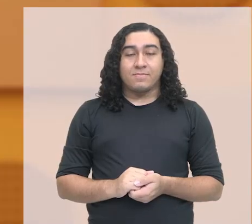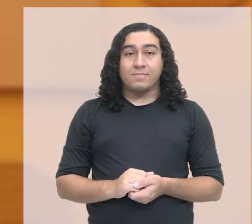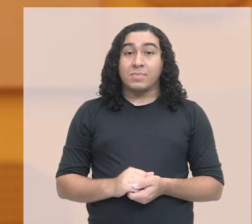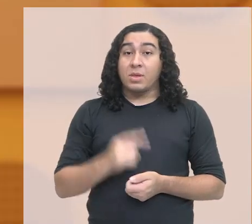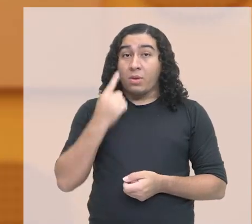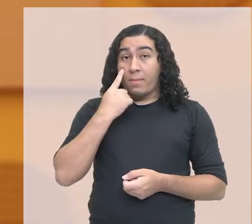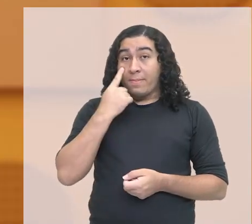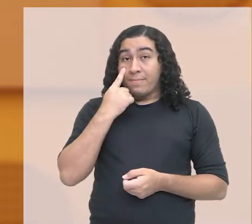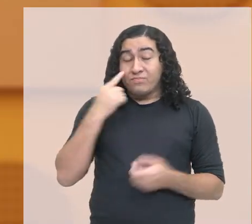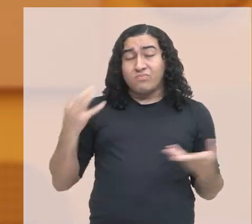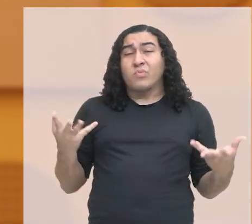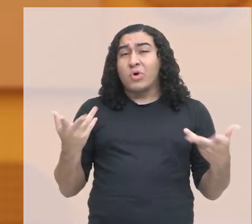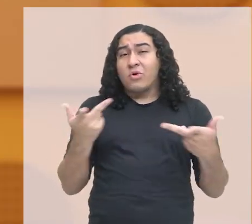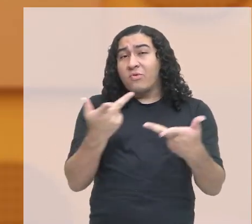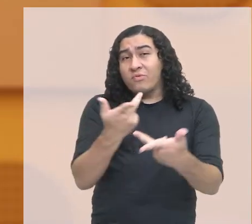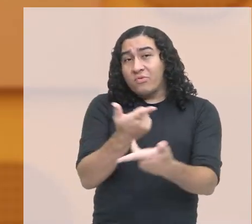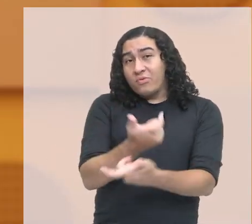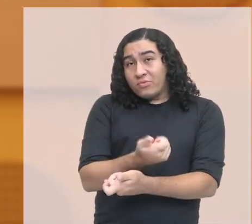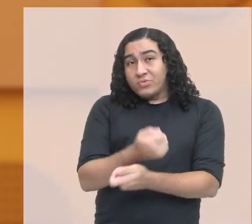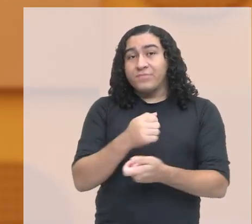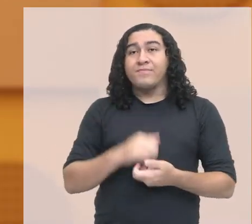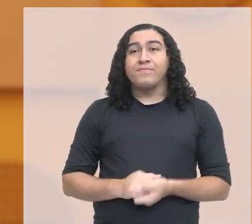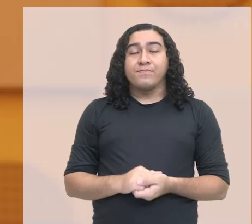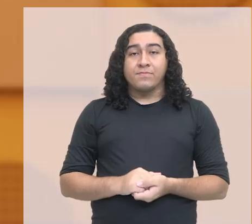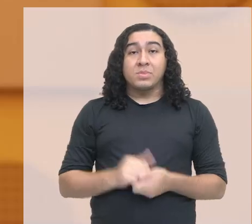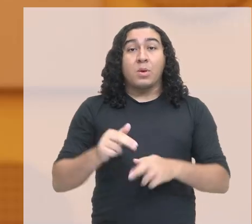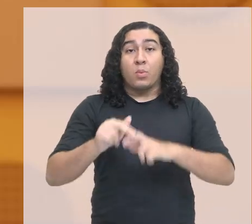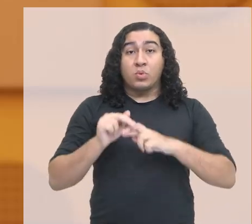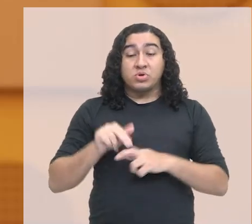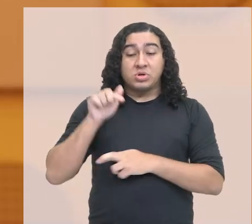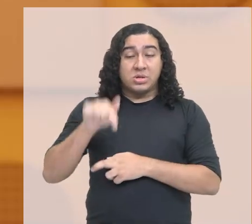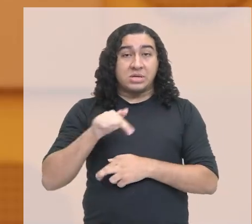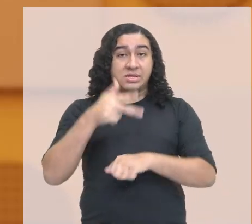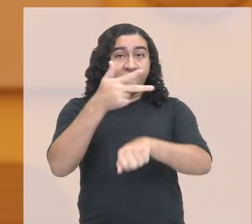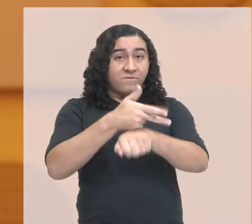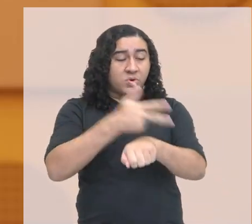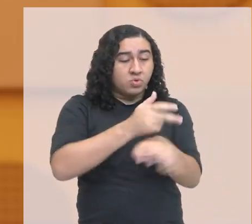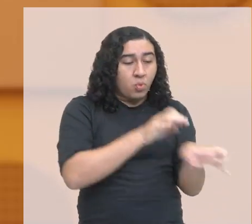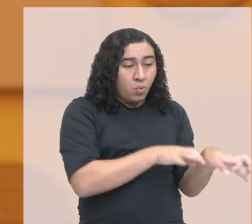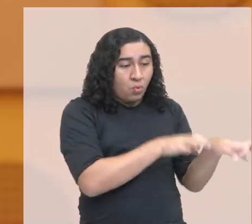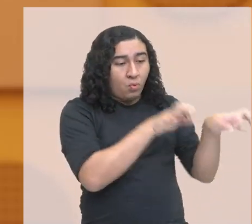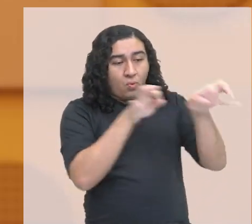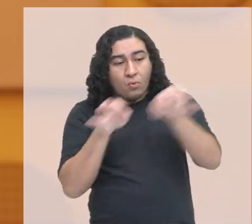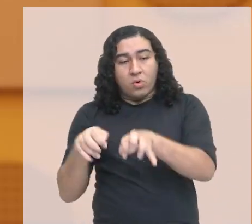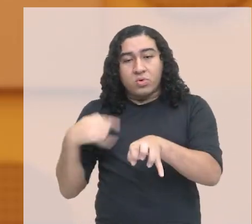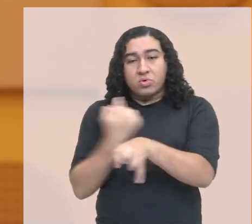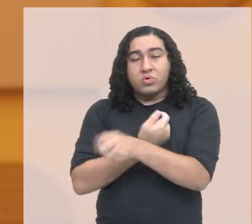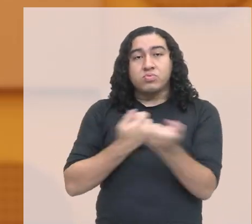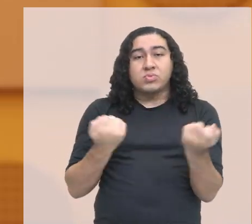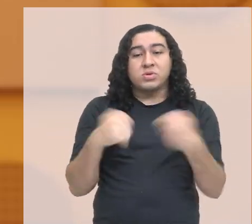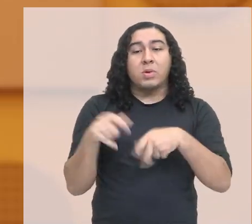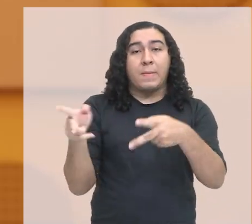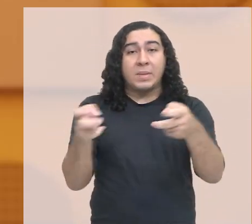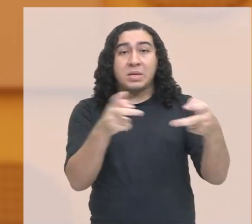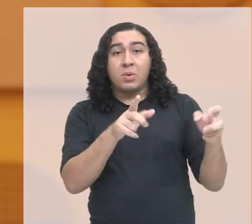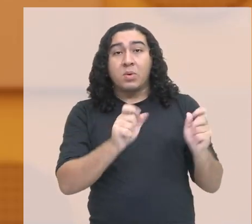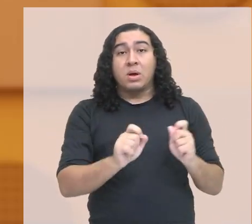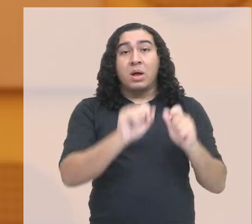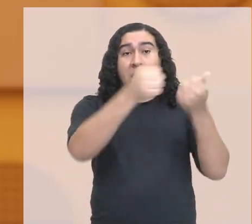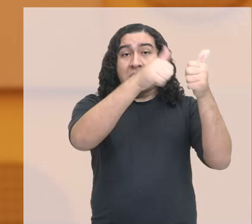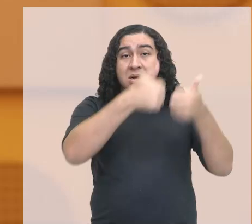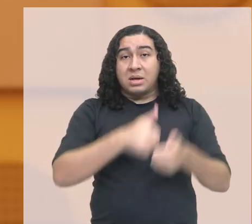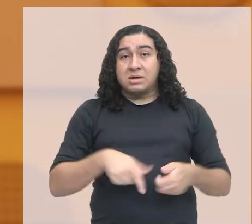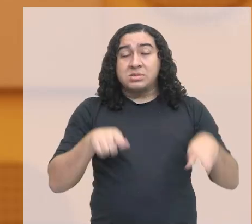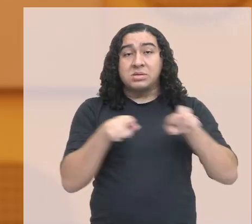Olha só, que maravilha, né? Então, nesta arte, né, nesse vídeo, a gente pôde, né,